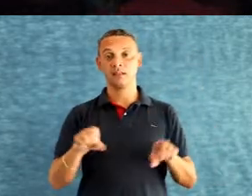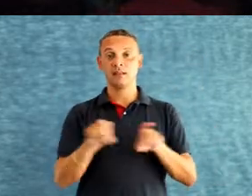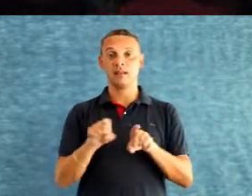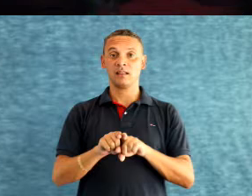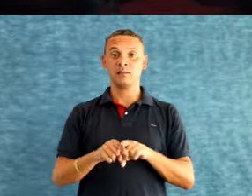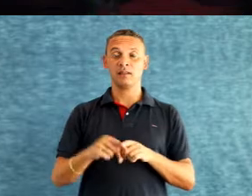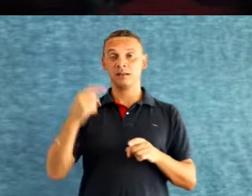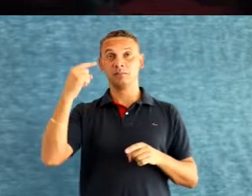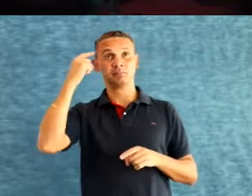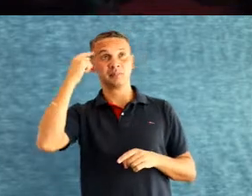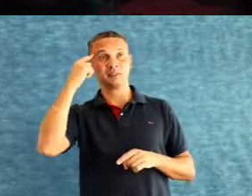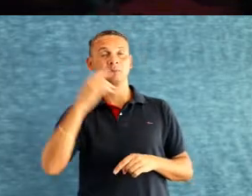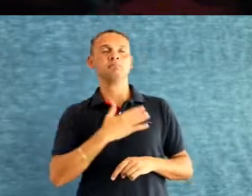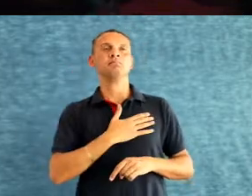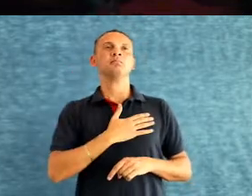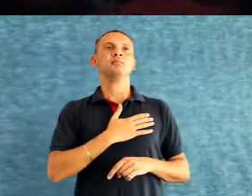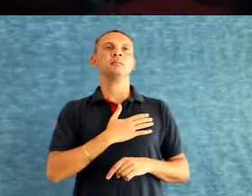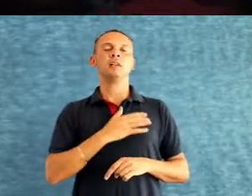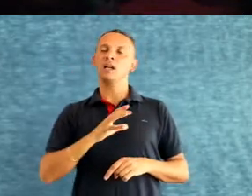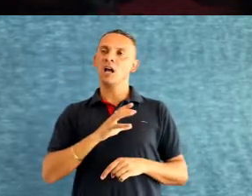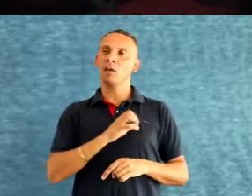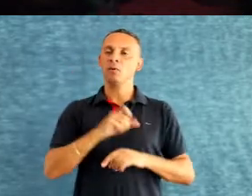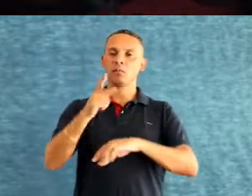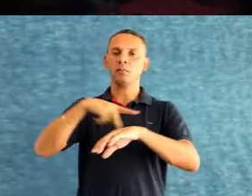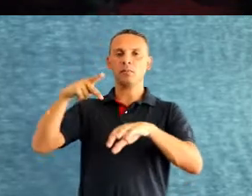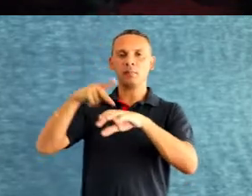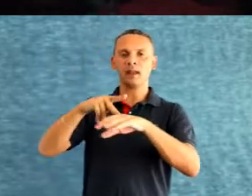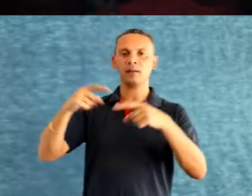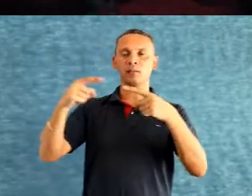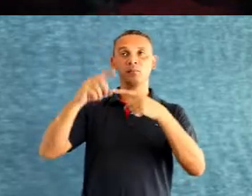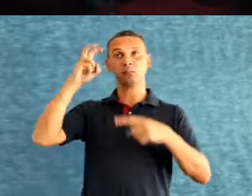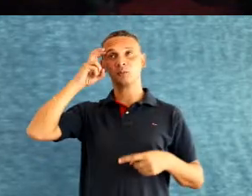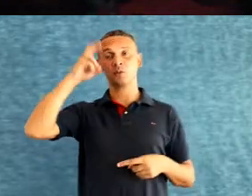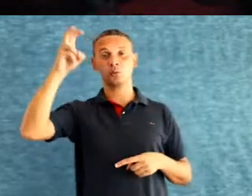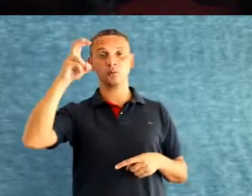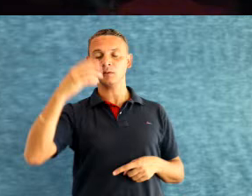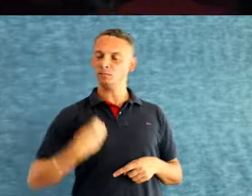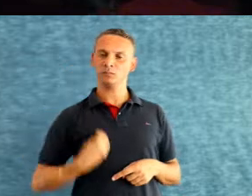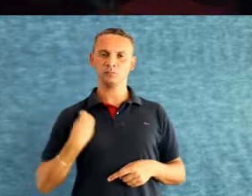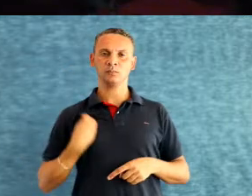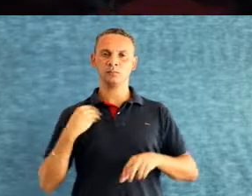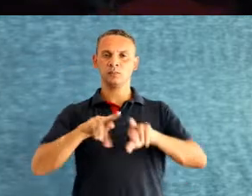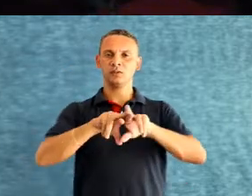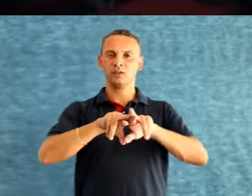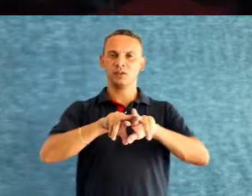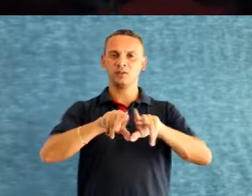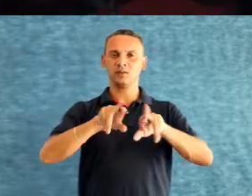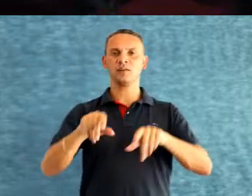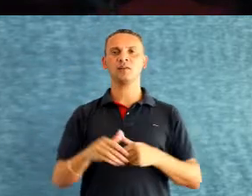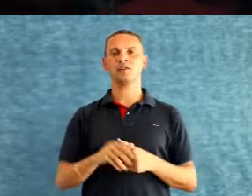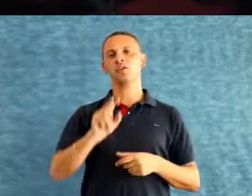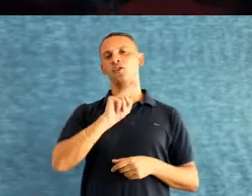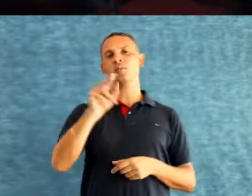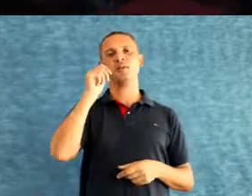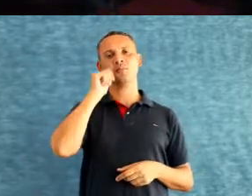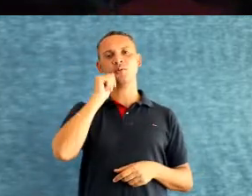espírito nacionalista que Nízia Floresta revelou em sua trajetória intelectual está presente, antes de tudo, no nome que adotou e a